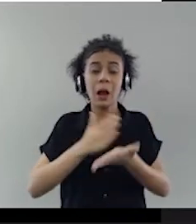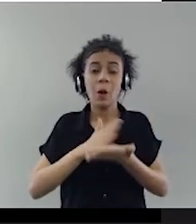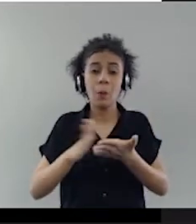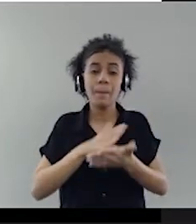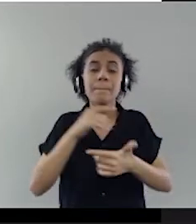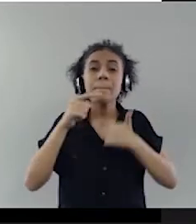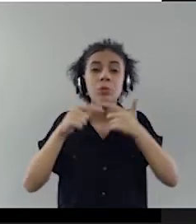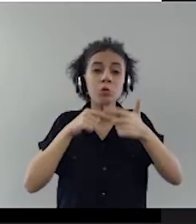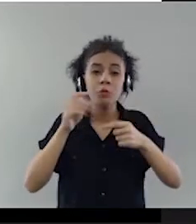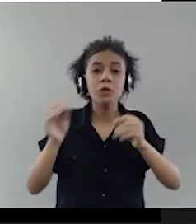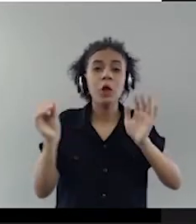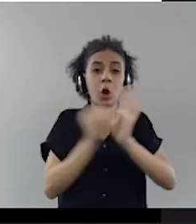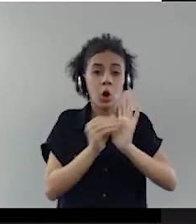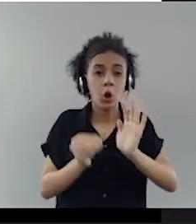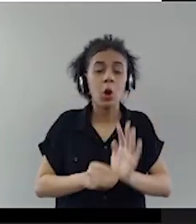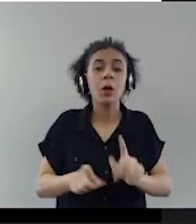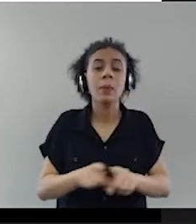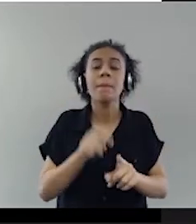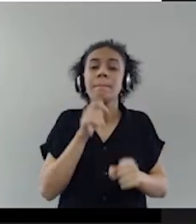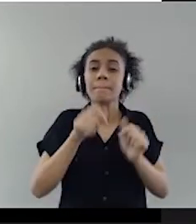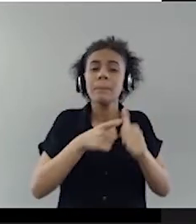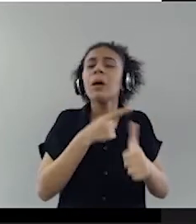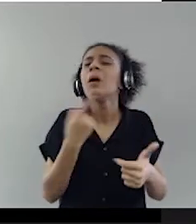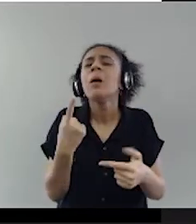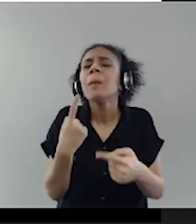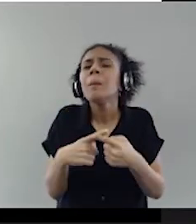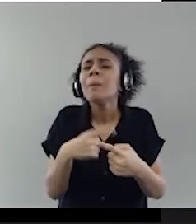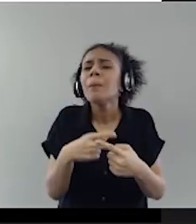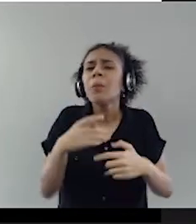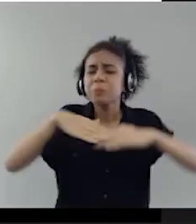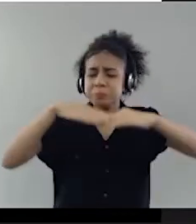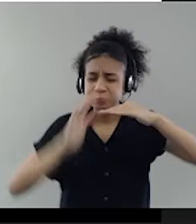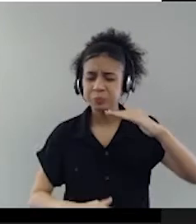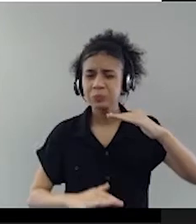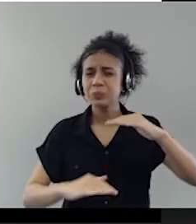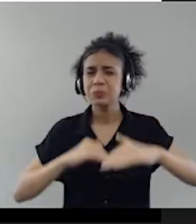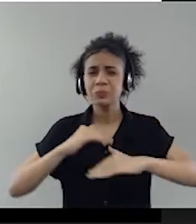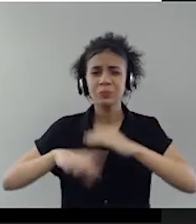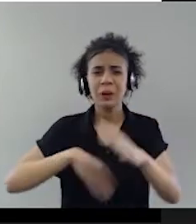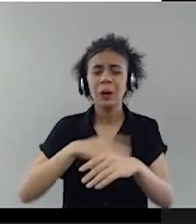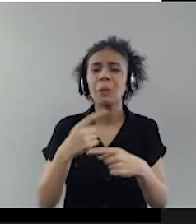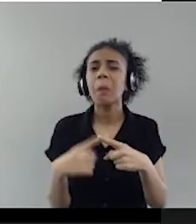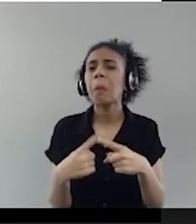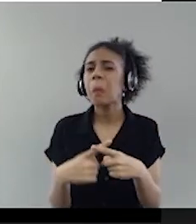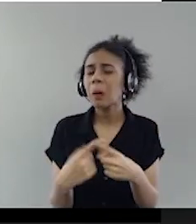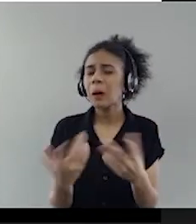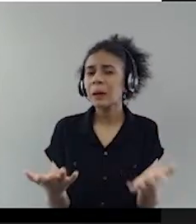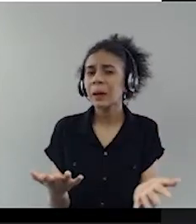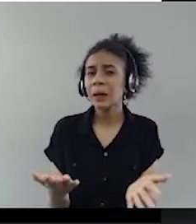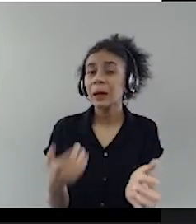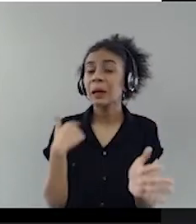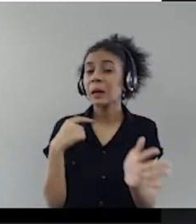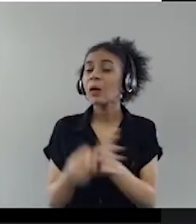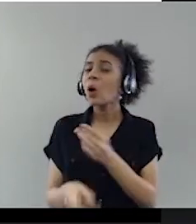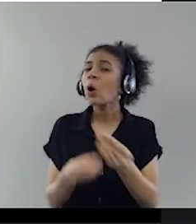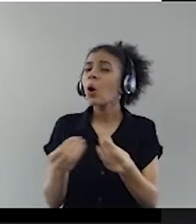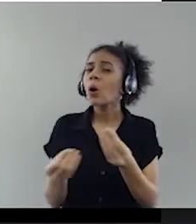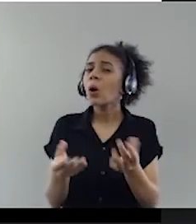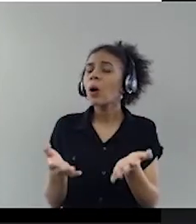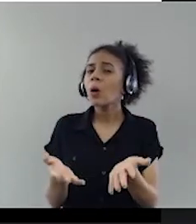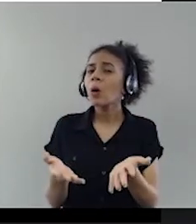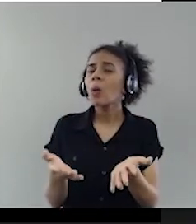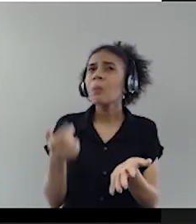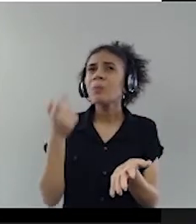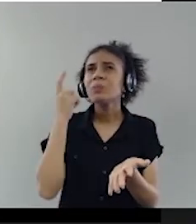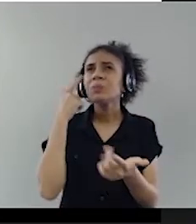precisam ser colocadas nesses contratos. Primeiro, por que desequilibrou? E é preciso, e a pergunta que se faz é: formas heterodoxas